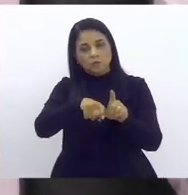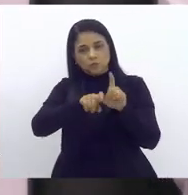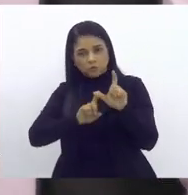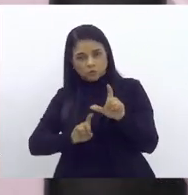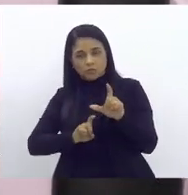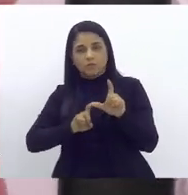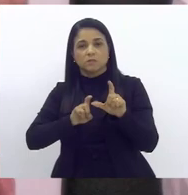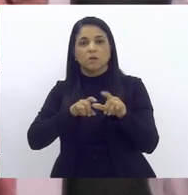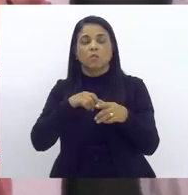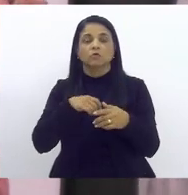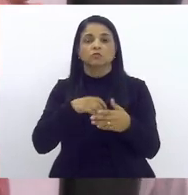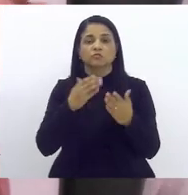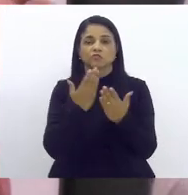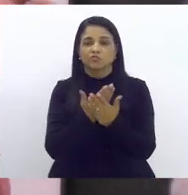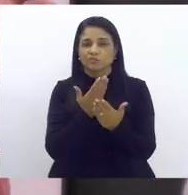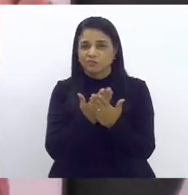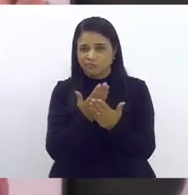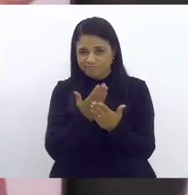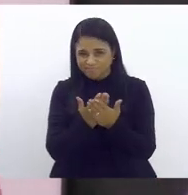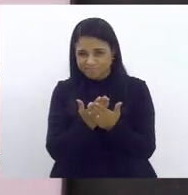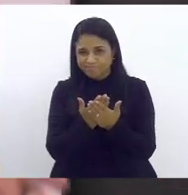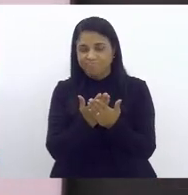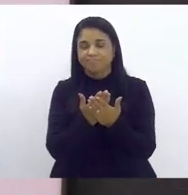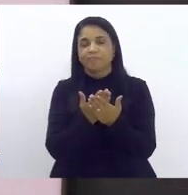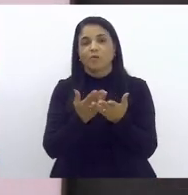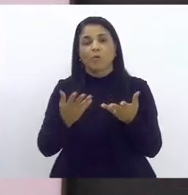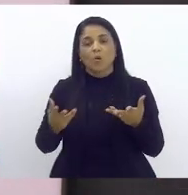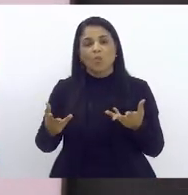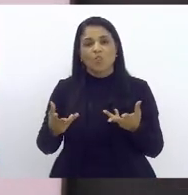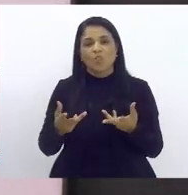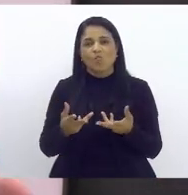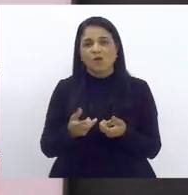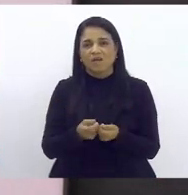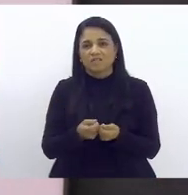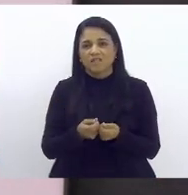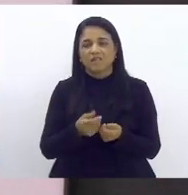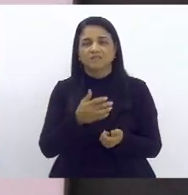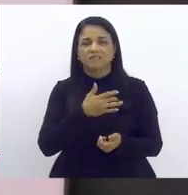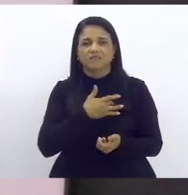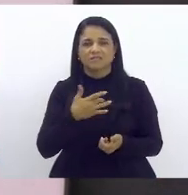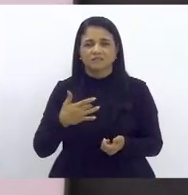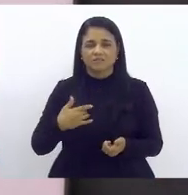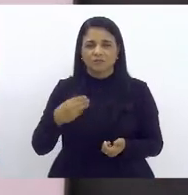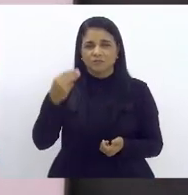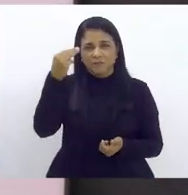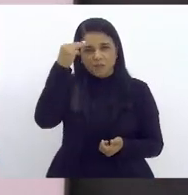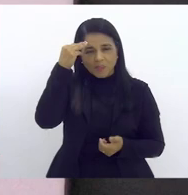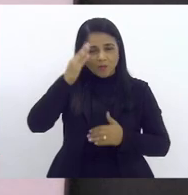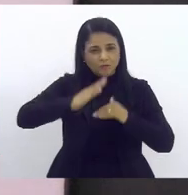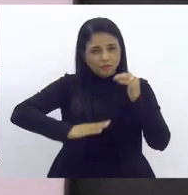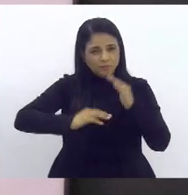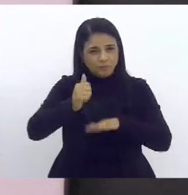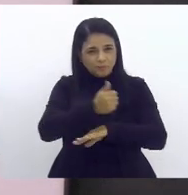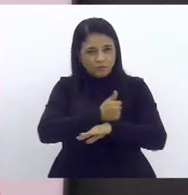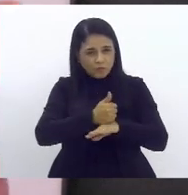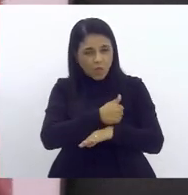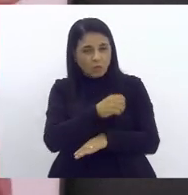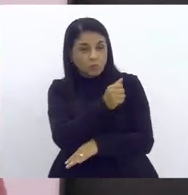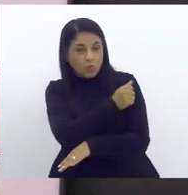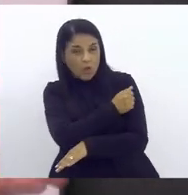de aulas, com a qualidade da saúde mental dos profissionais e do